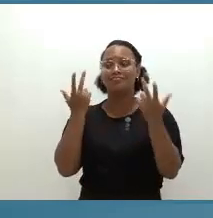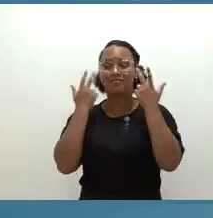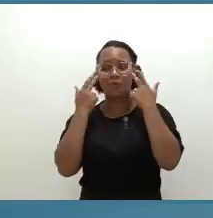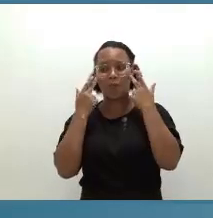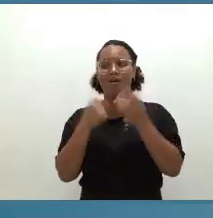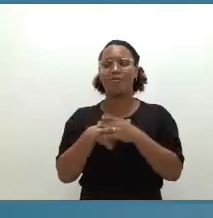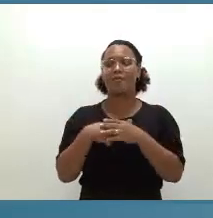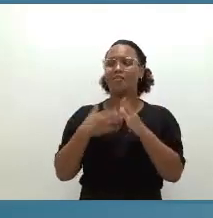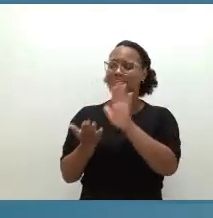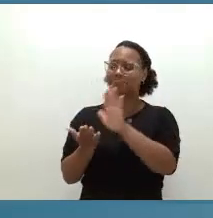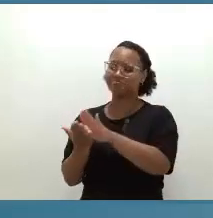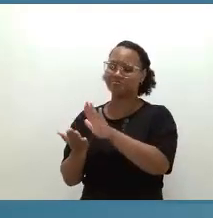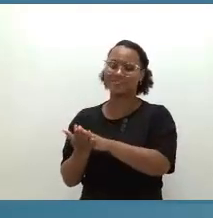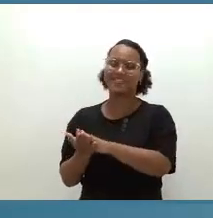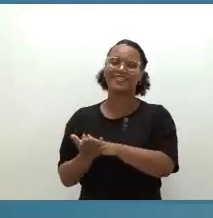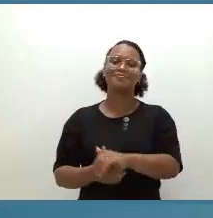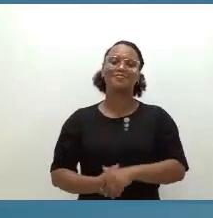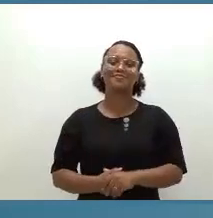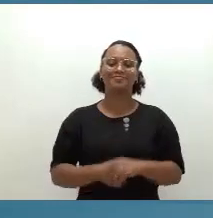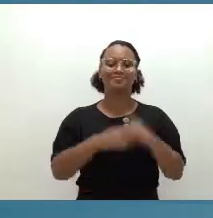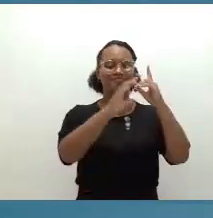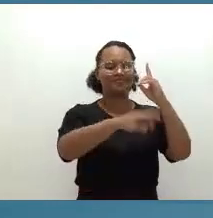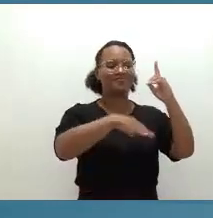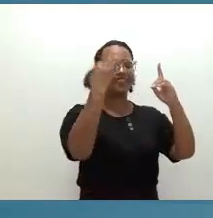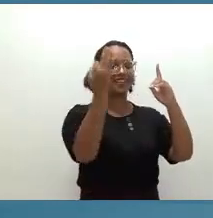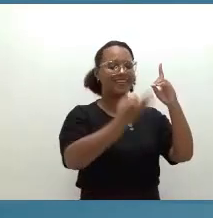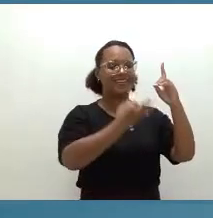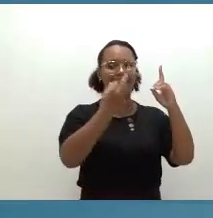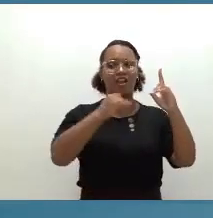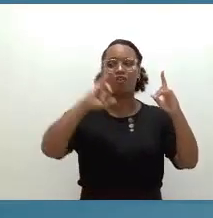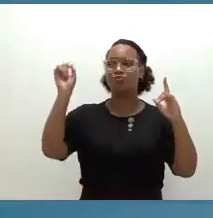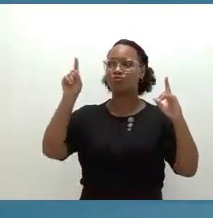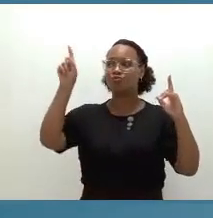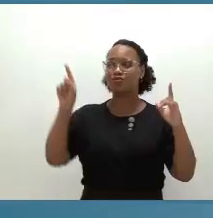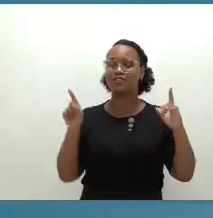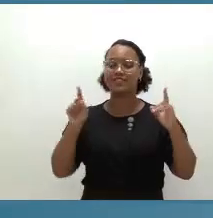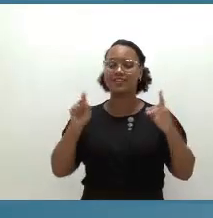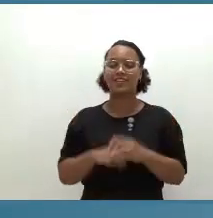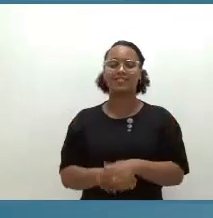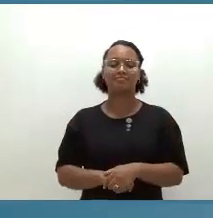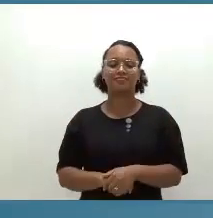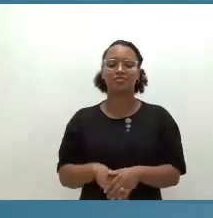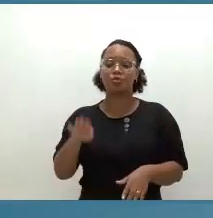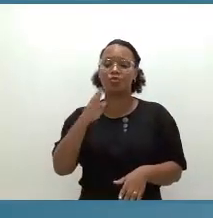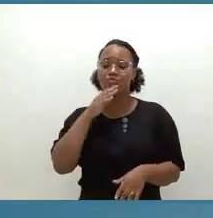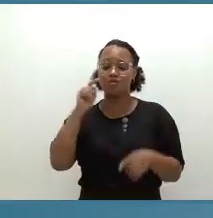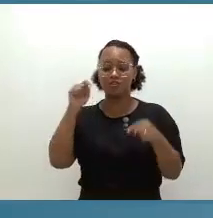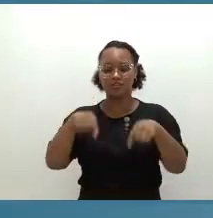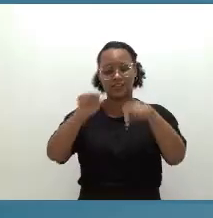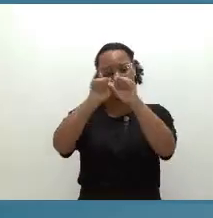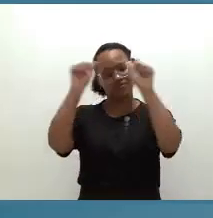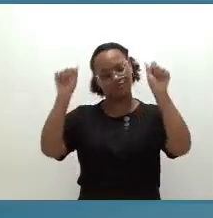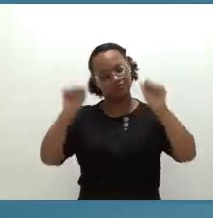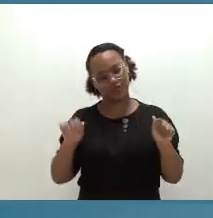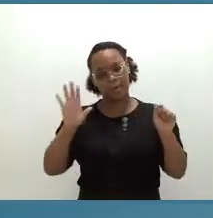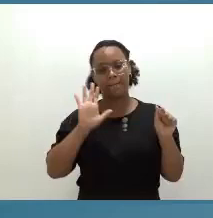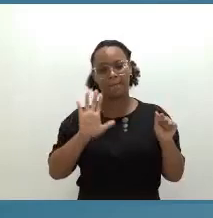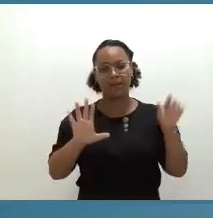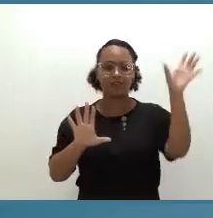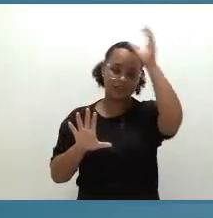parabéns, embargador José Roberto, inicie aqui, mas aprendi